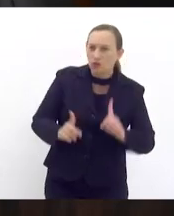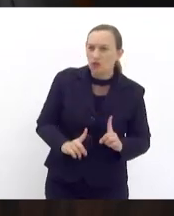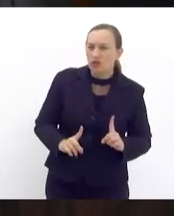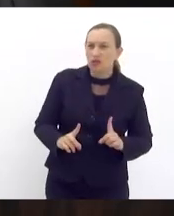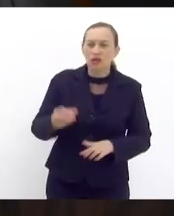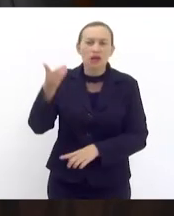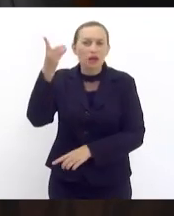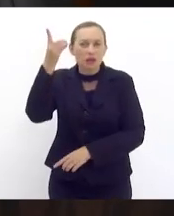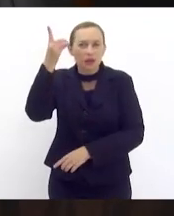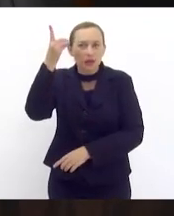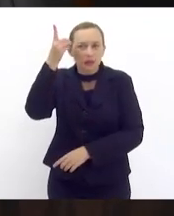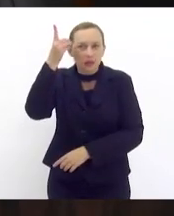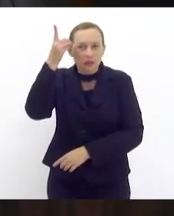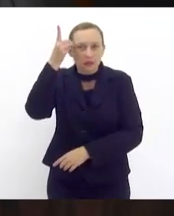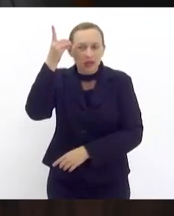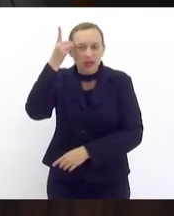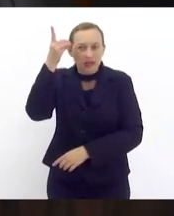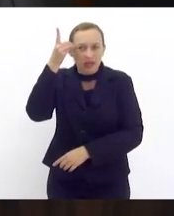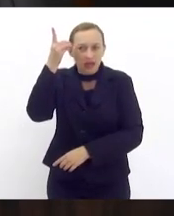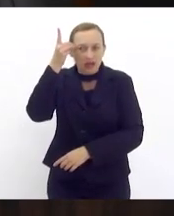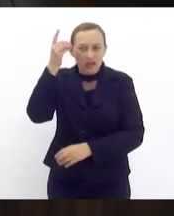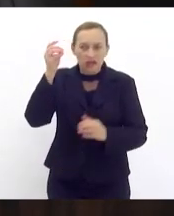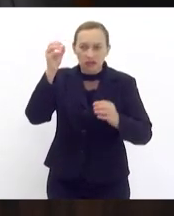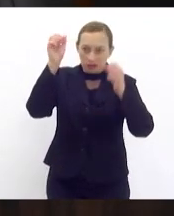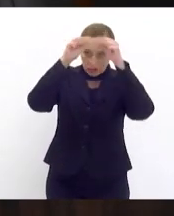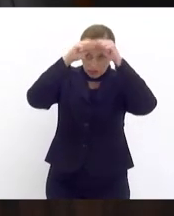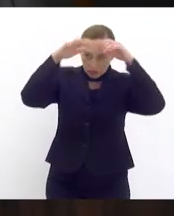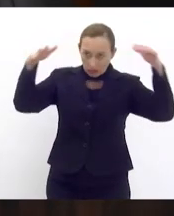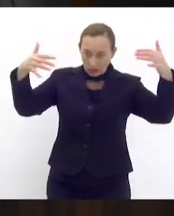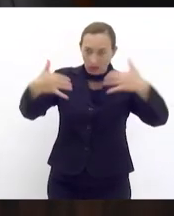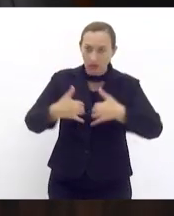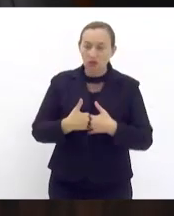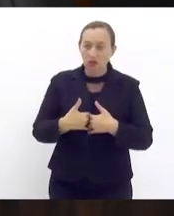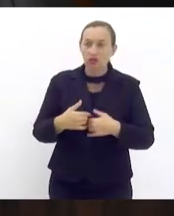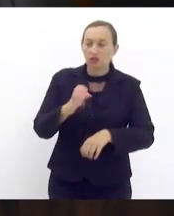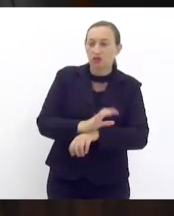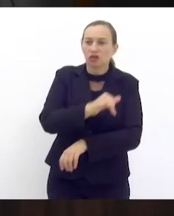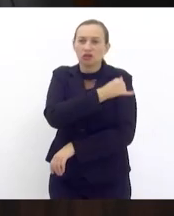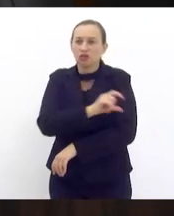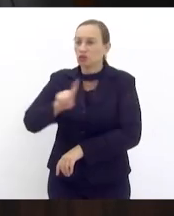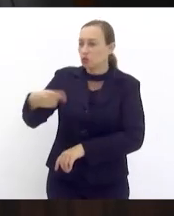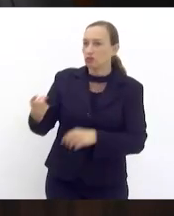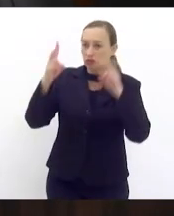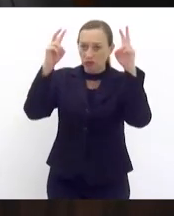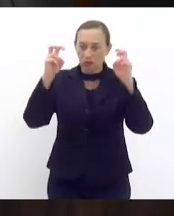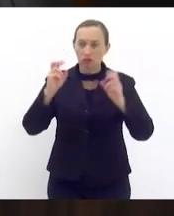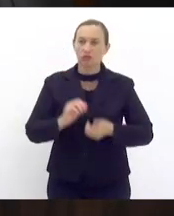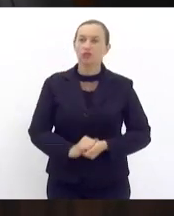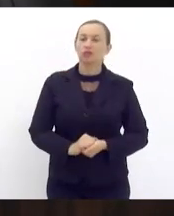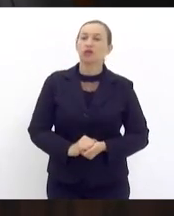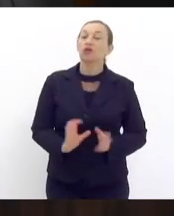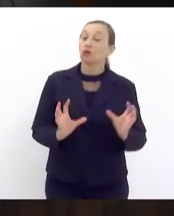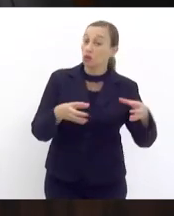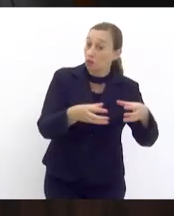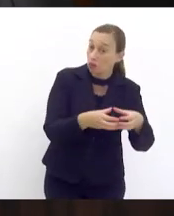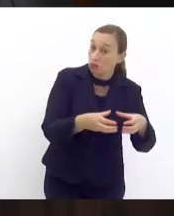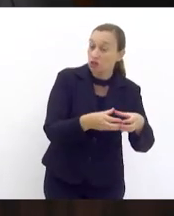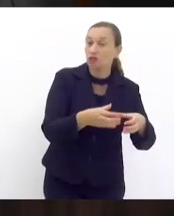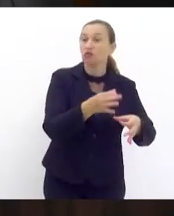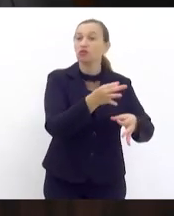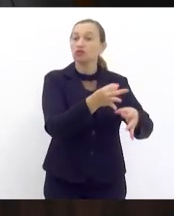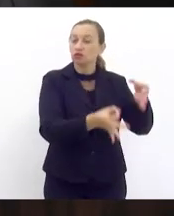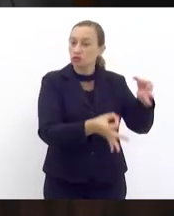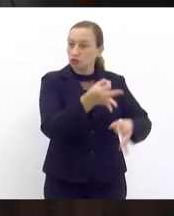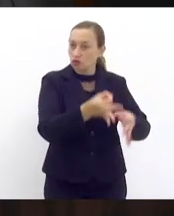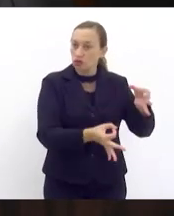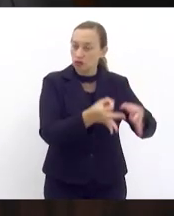mentais e autista no âmbito do Estado do Rio de Janeiro e da outras previdências parecendo as comissões de constituição